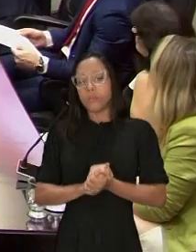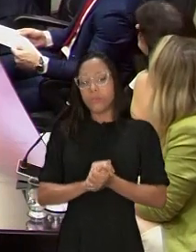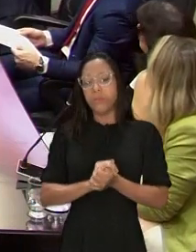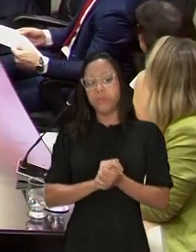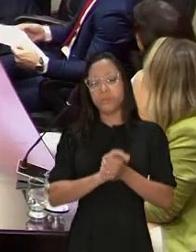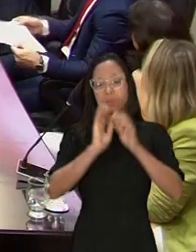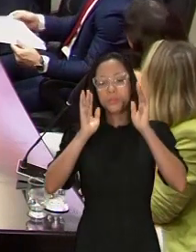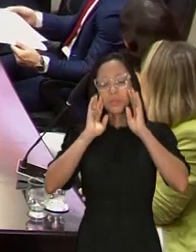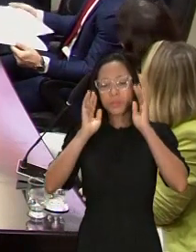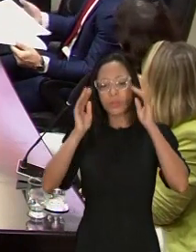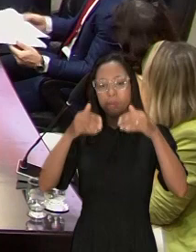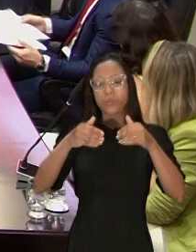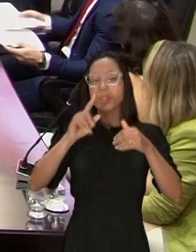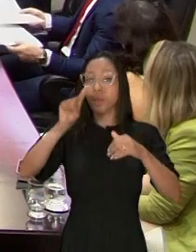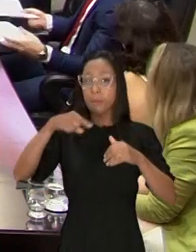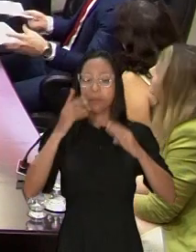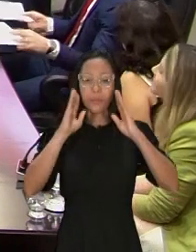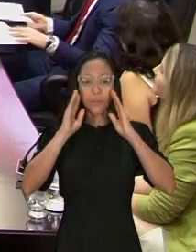seringueira.